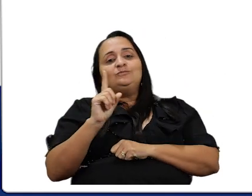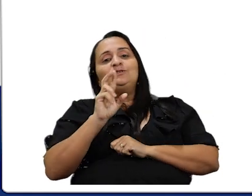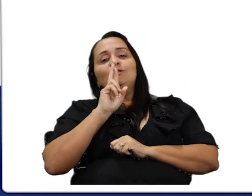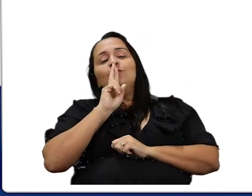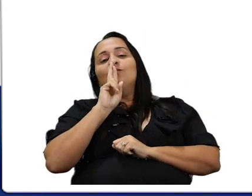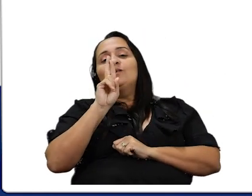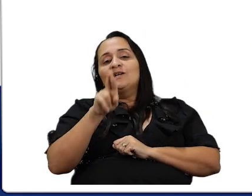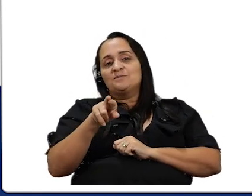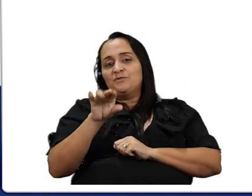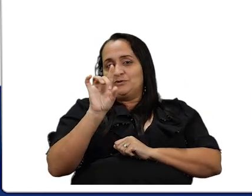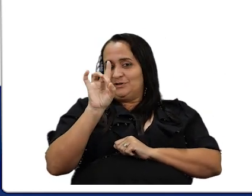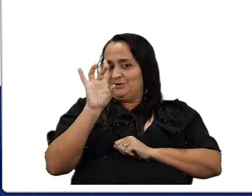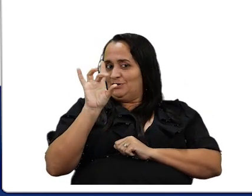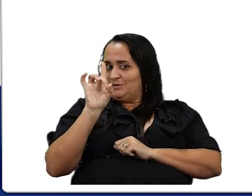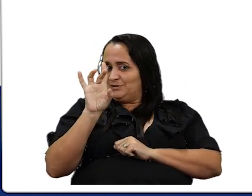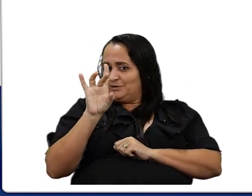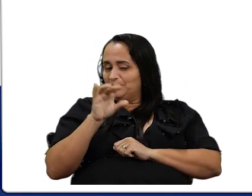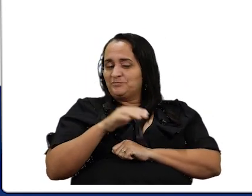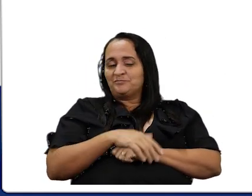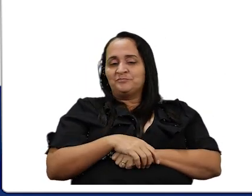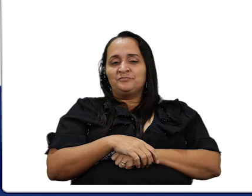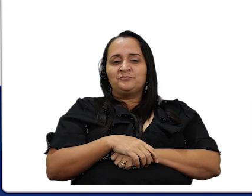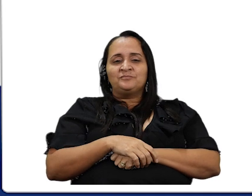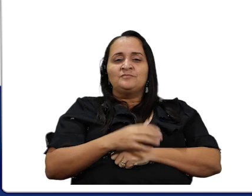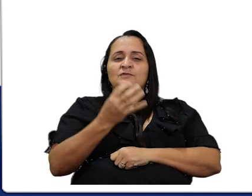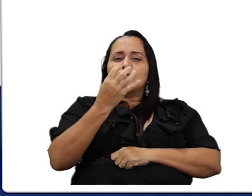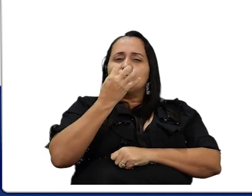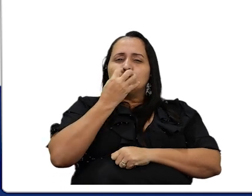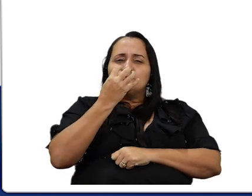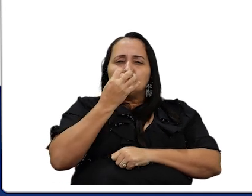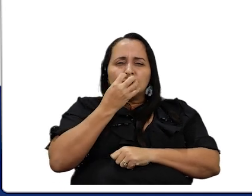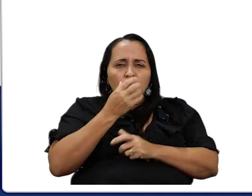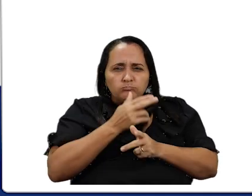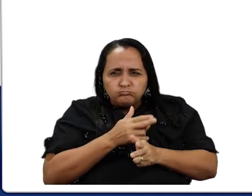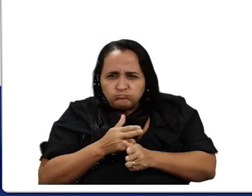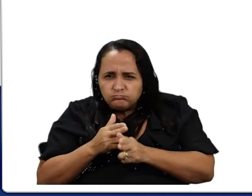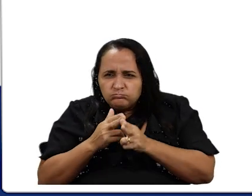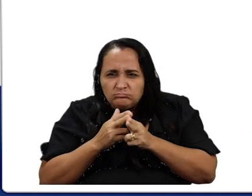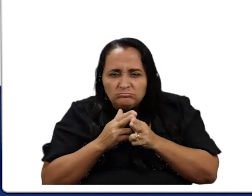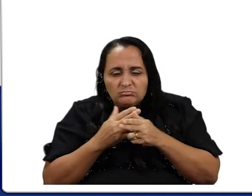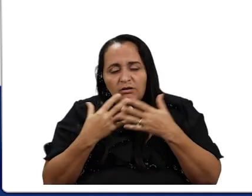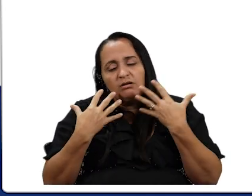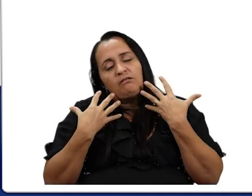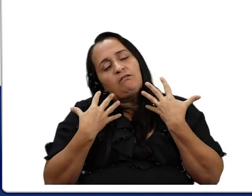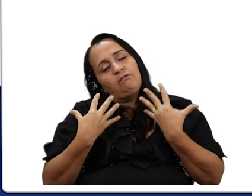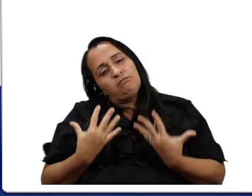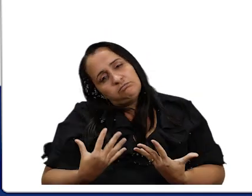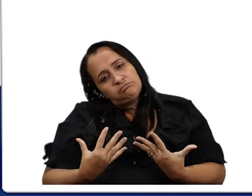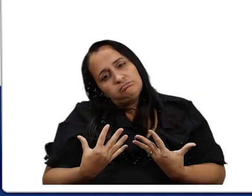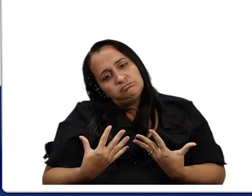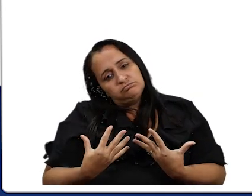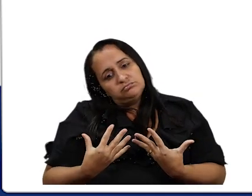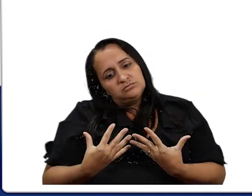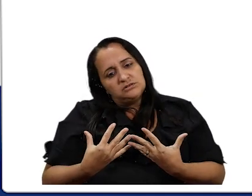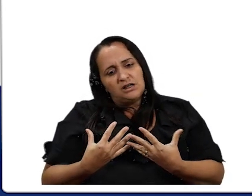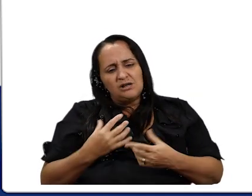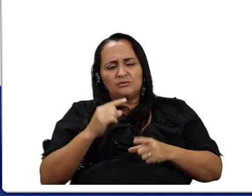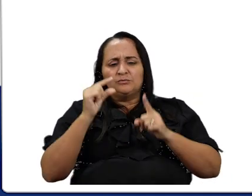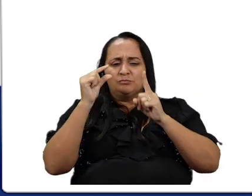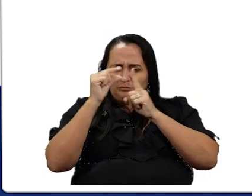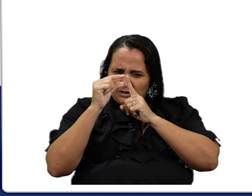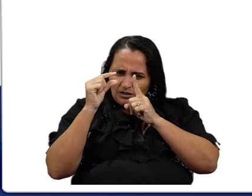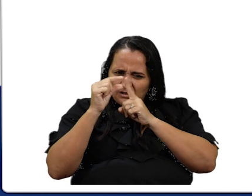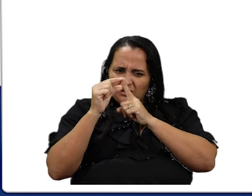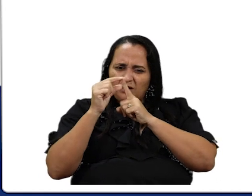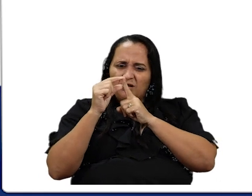sozinho, tá? Um cão de caça esmorecido. Qual das frases abaixo tem o